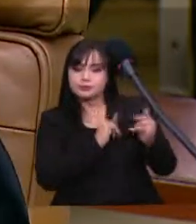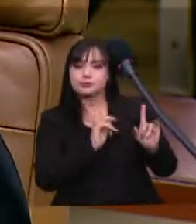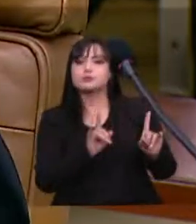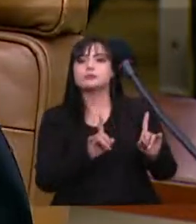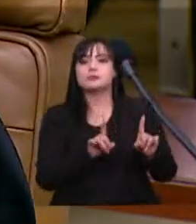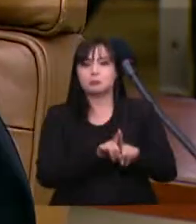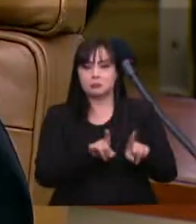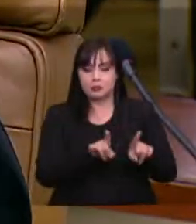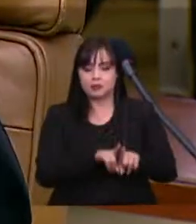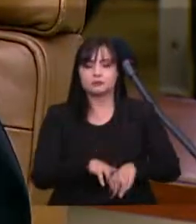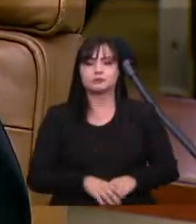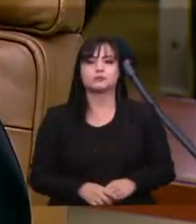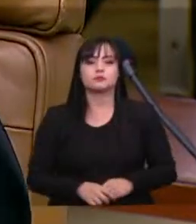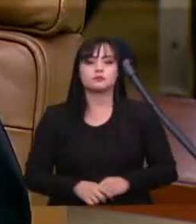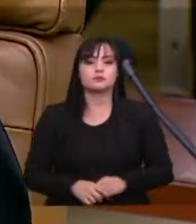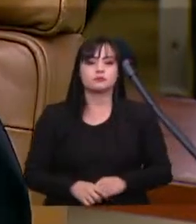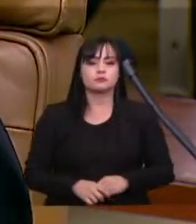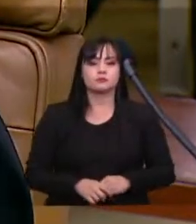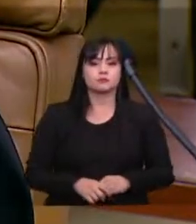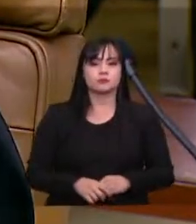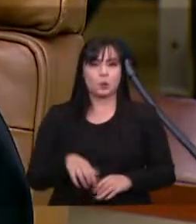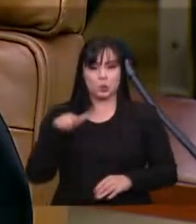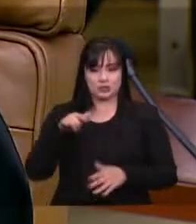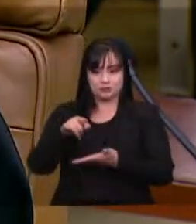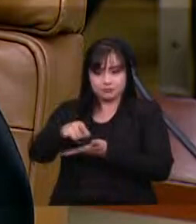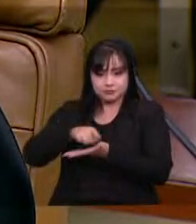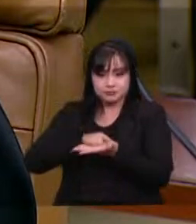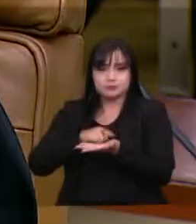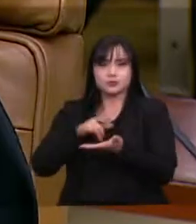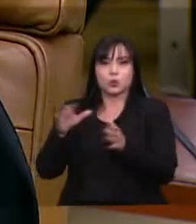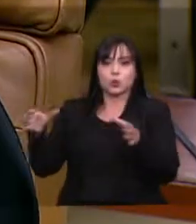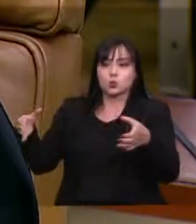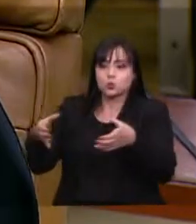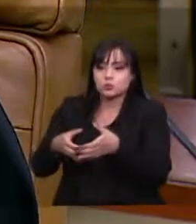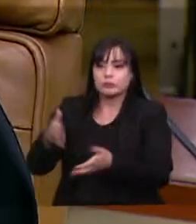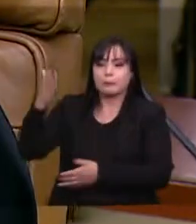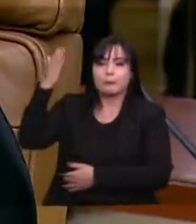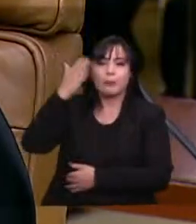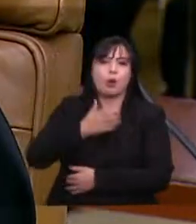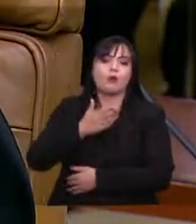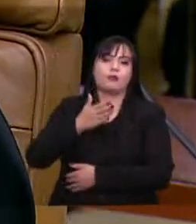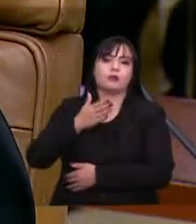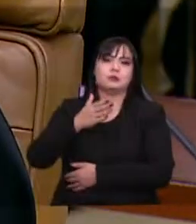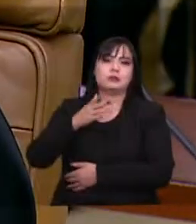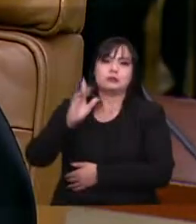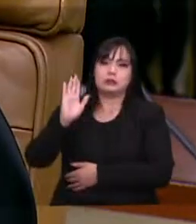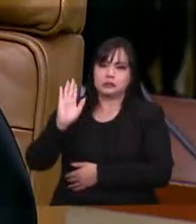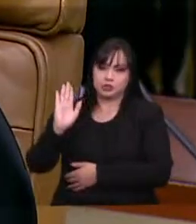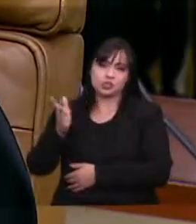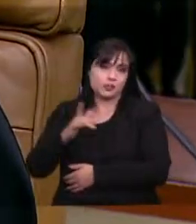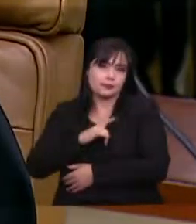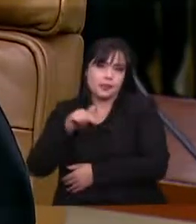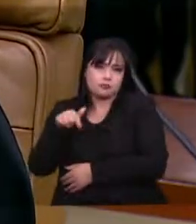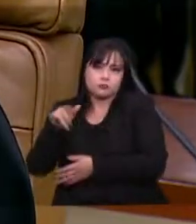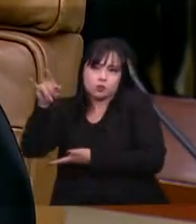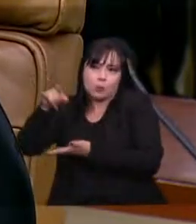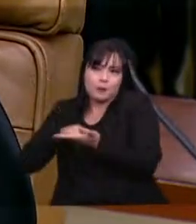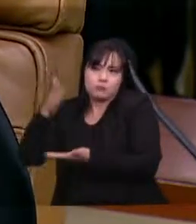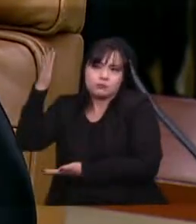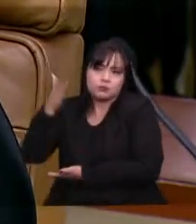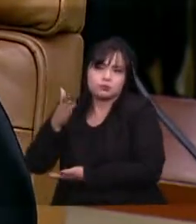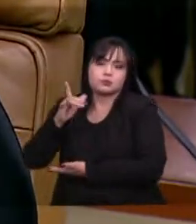de semelhanças com o exame presente o conjunto probatório produzido nestes autos